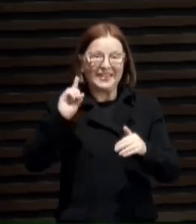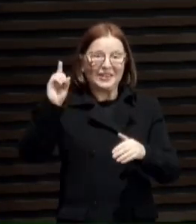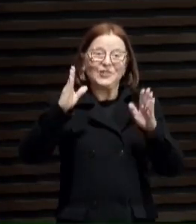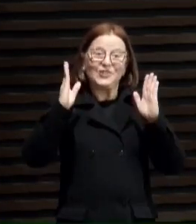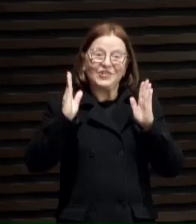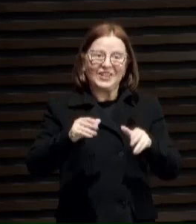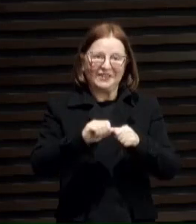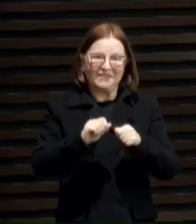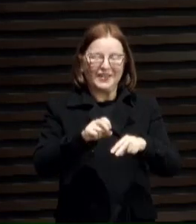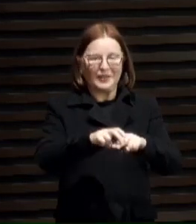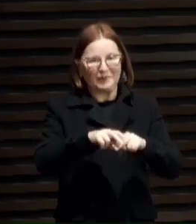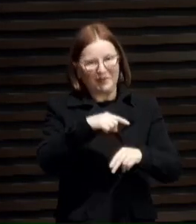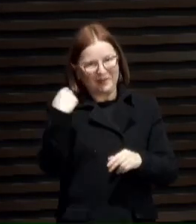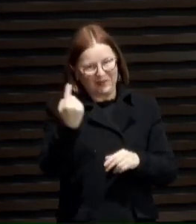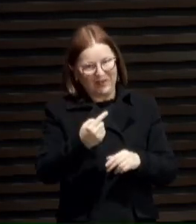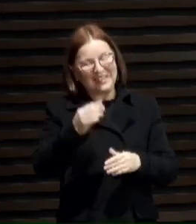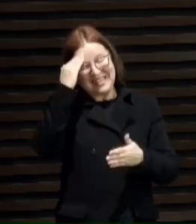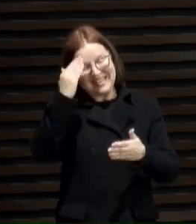Jesus Cristo.